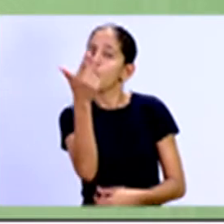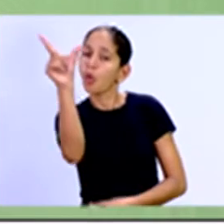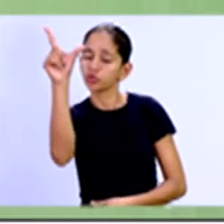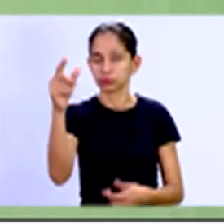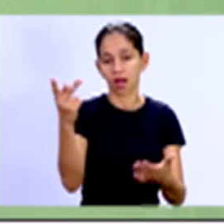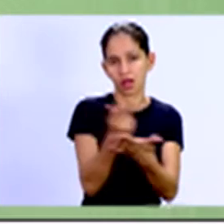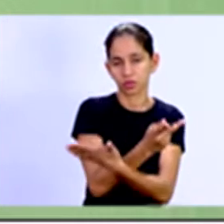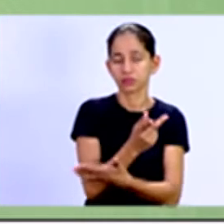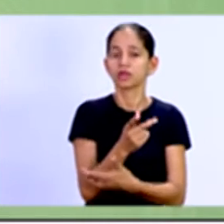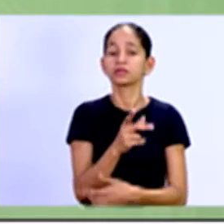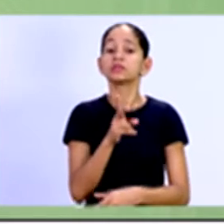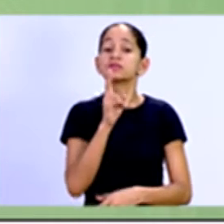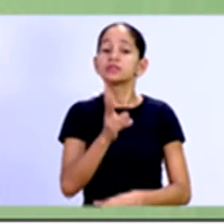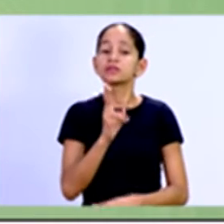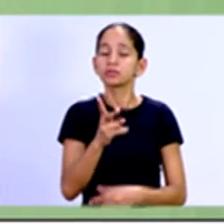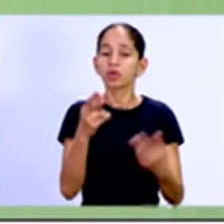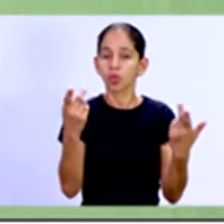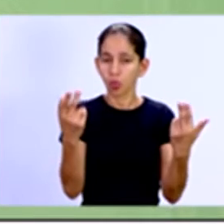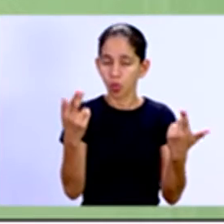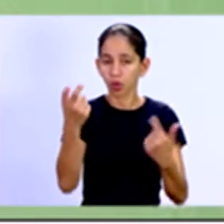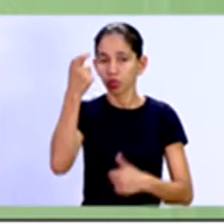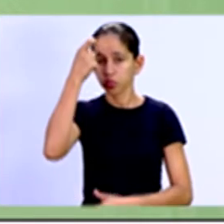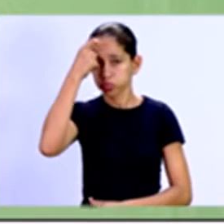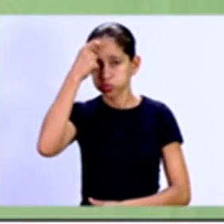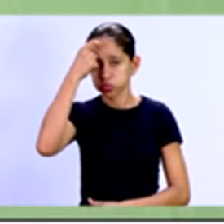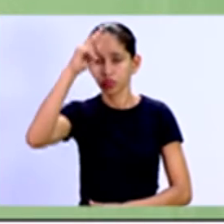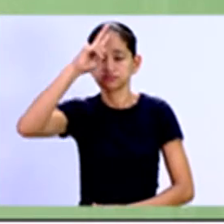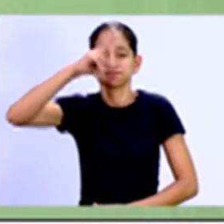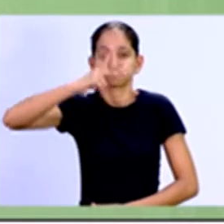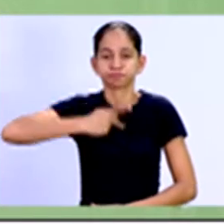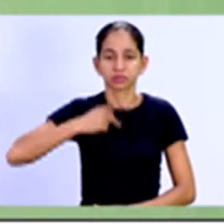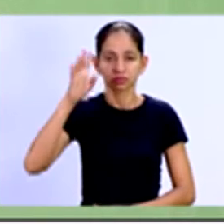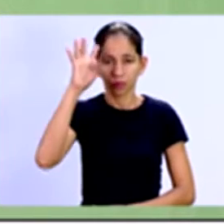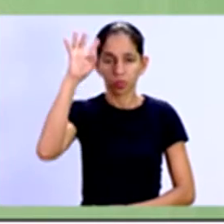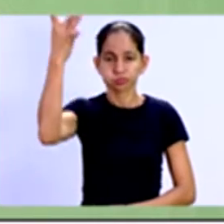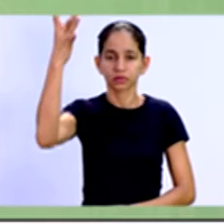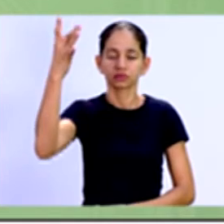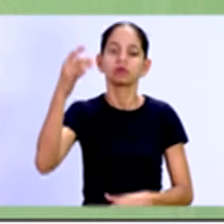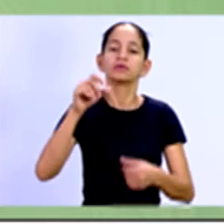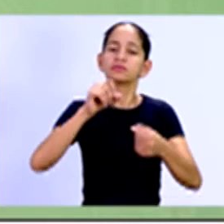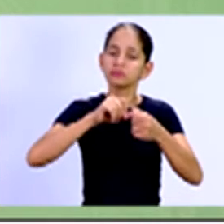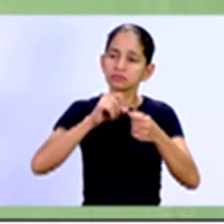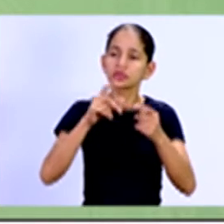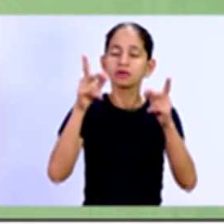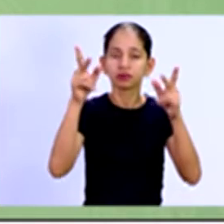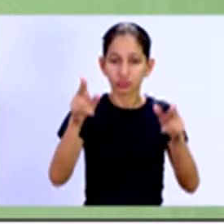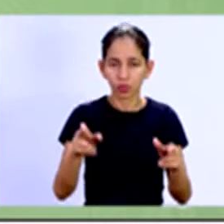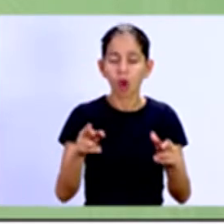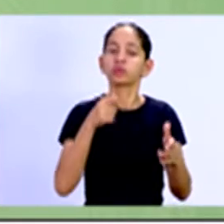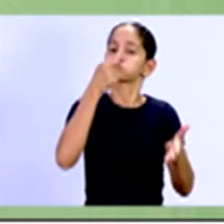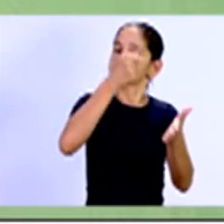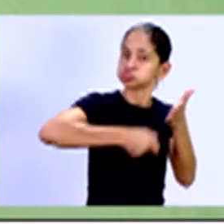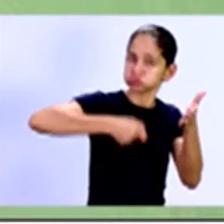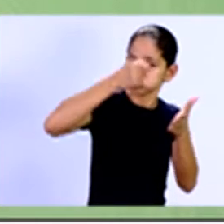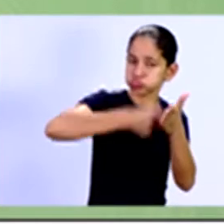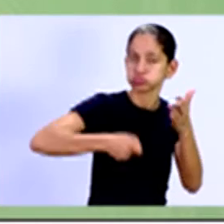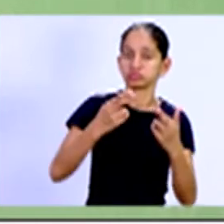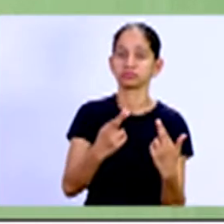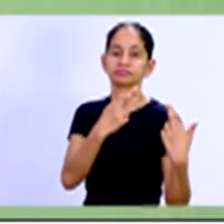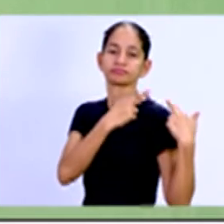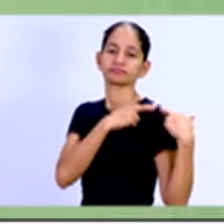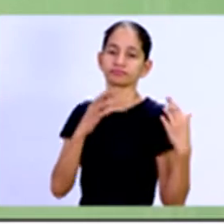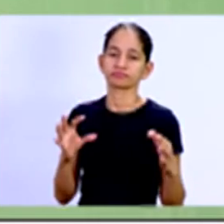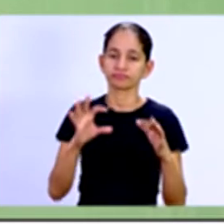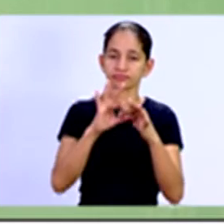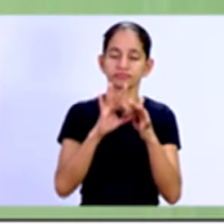em que agimos conforme uma moral autônoma, conforme o dever, né? Refletindo